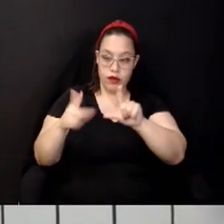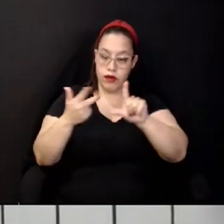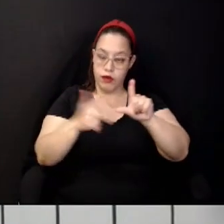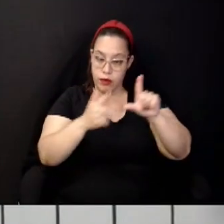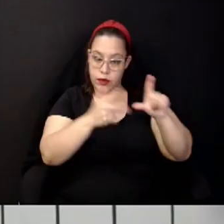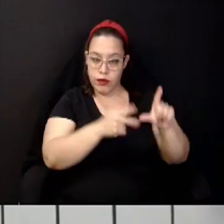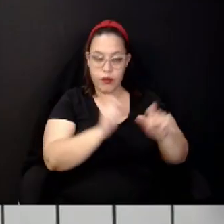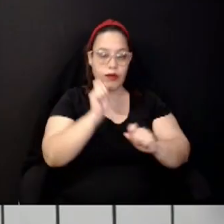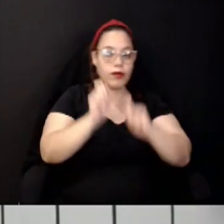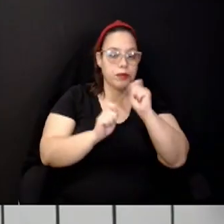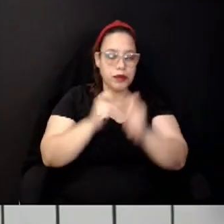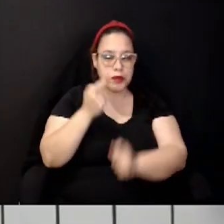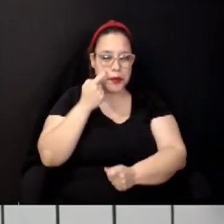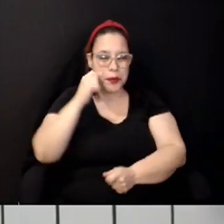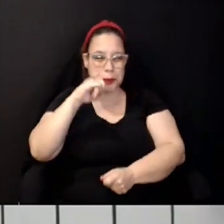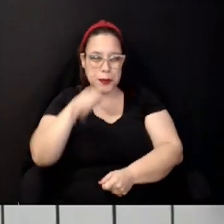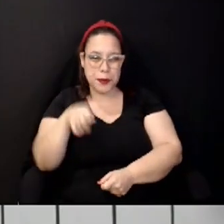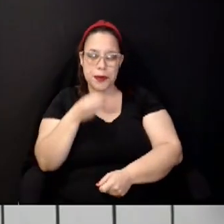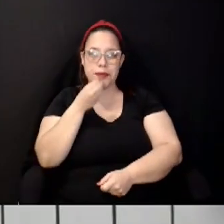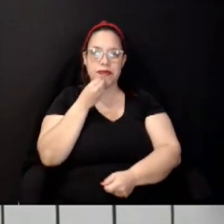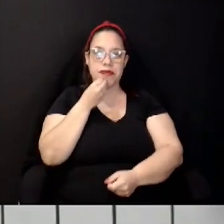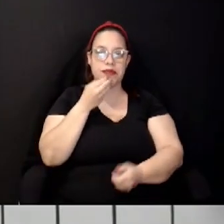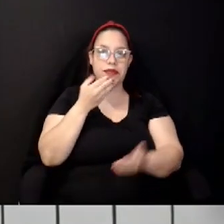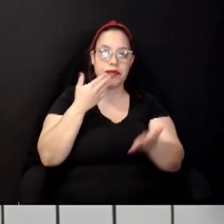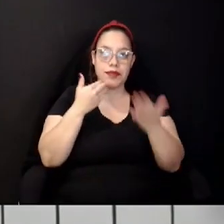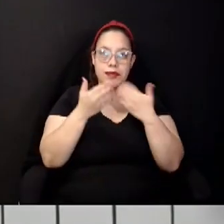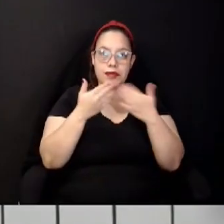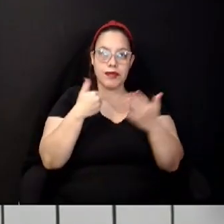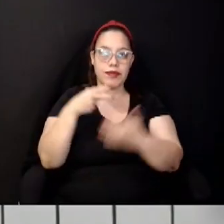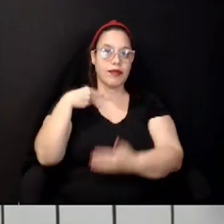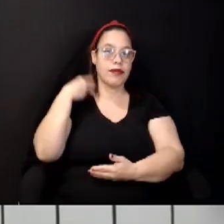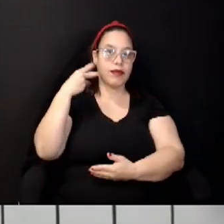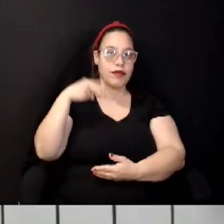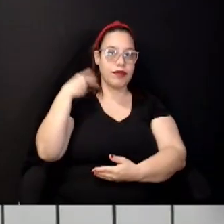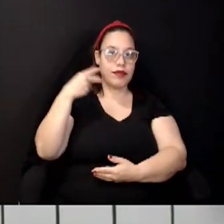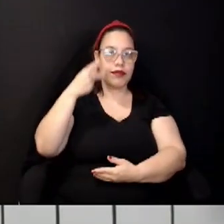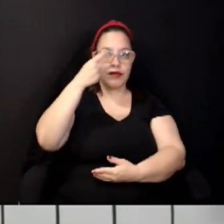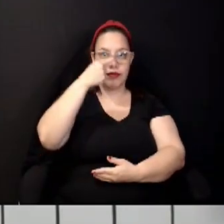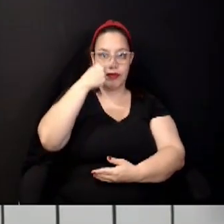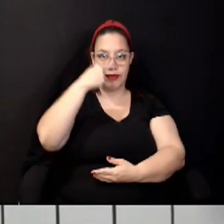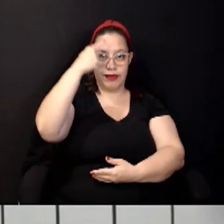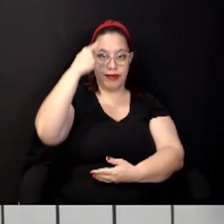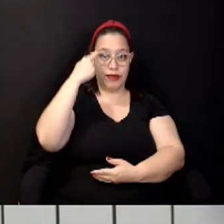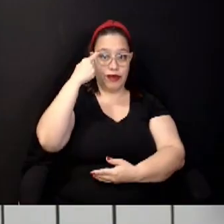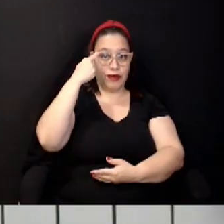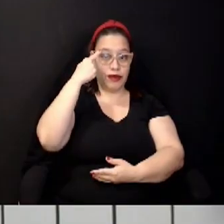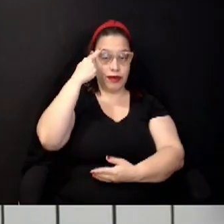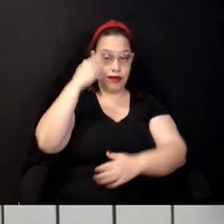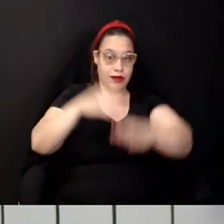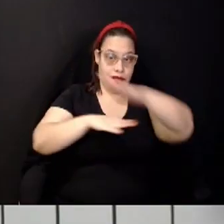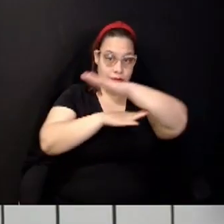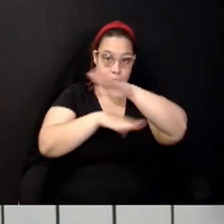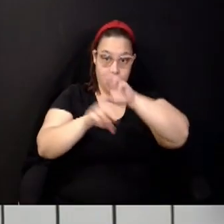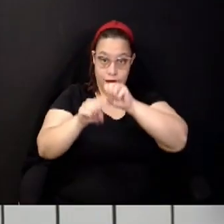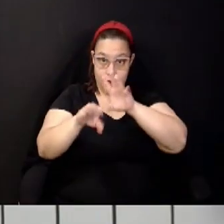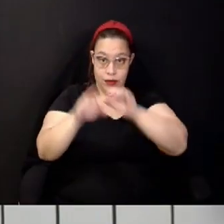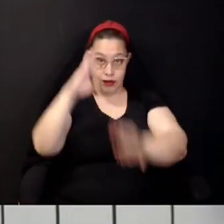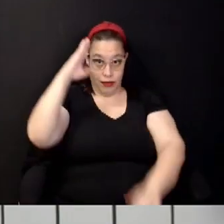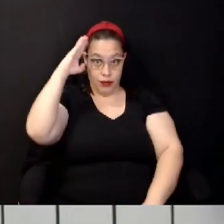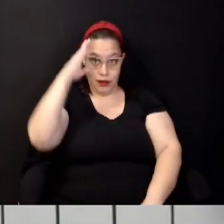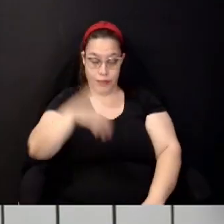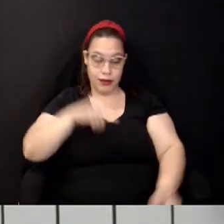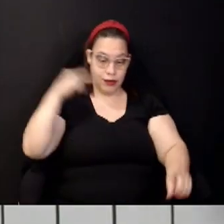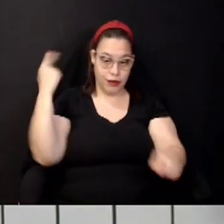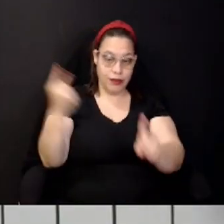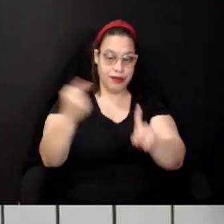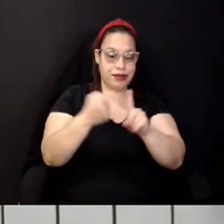tiveram a oportunidade de conversar com a vereadora Paola Miguel. O Câmara Educa tem como principal objetivo